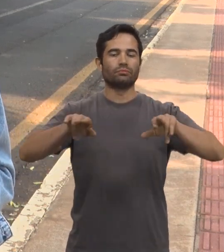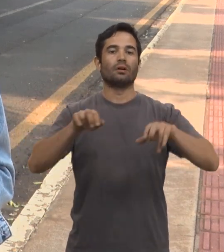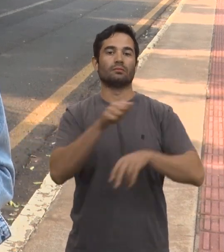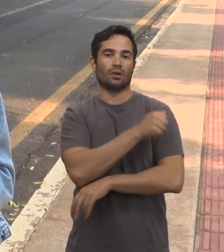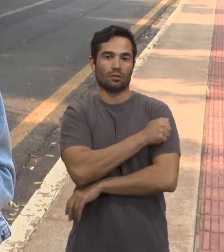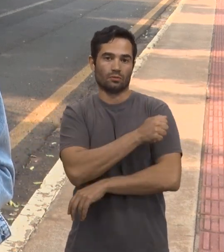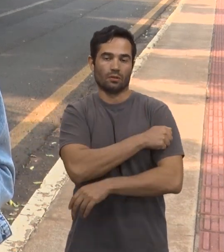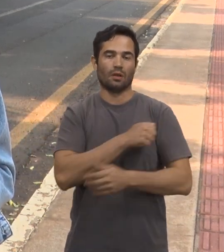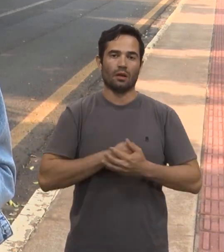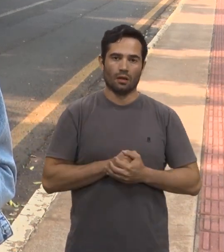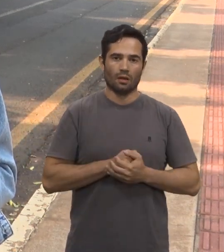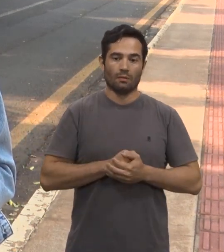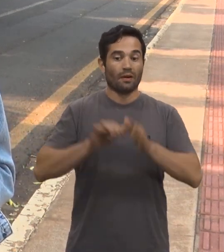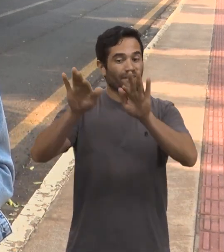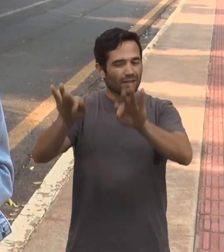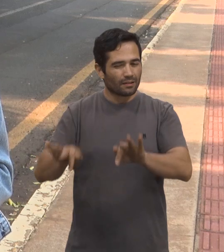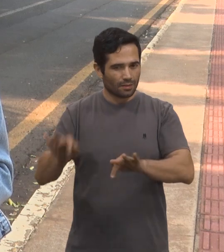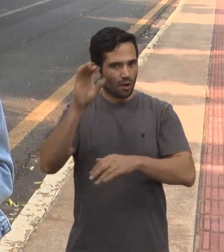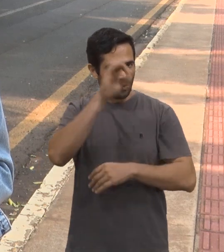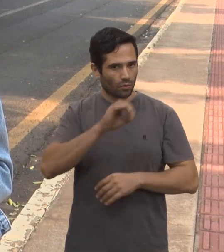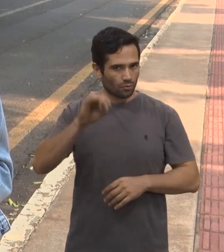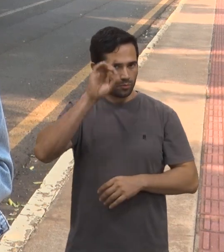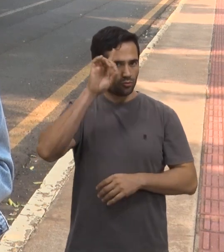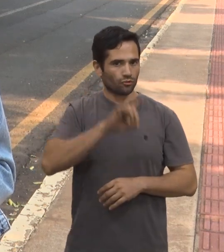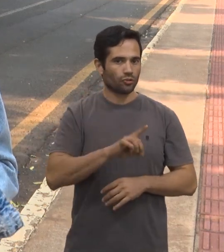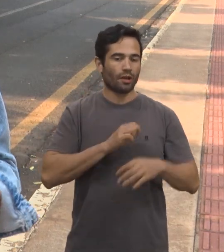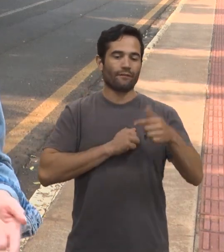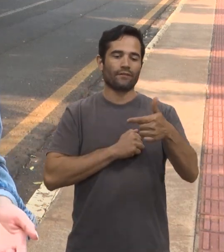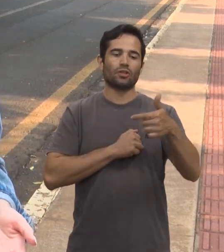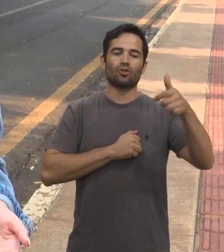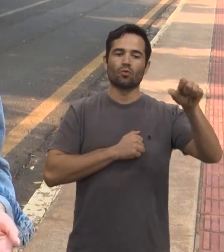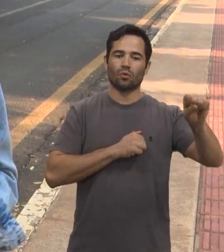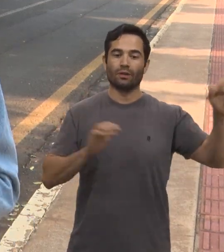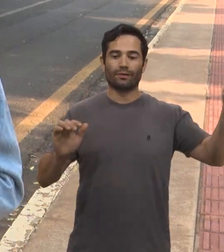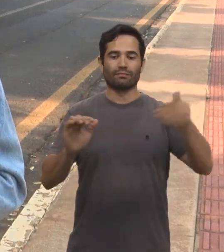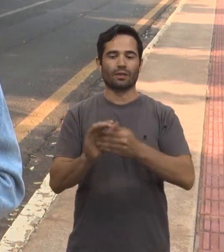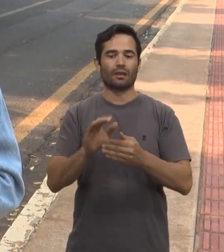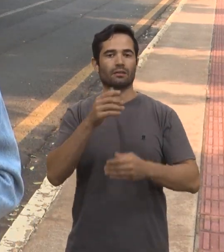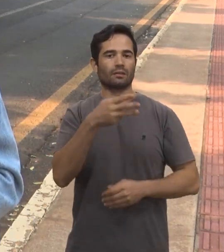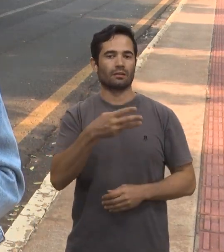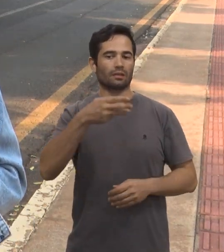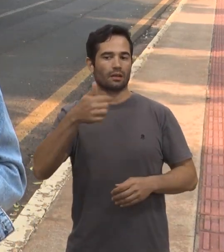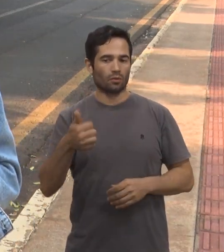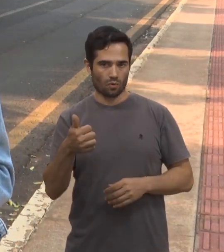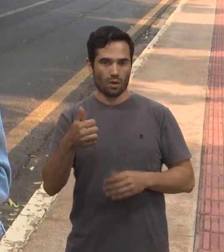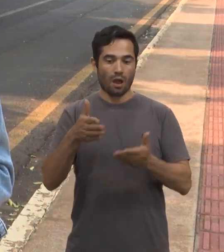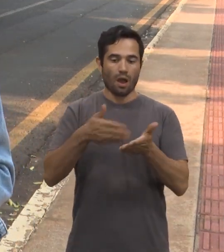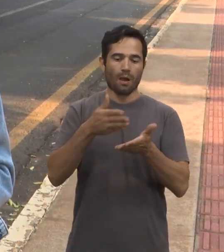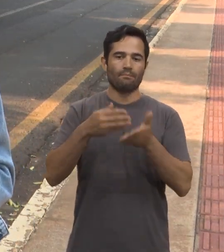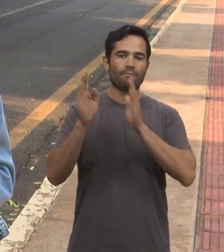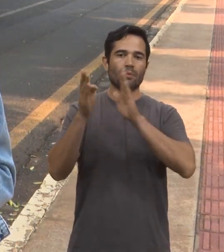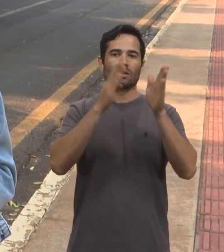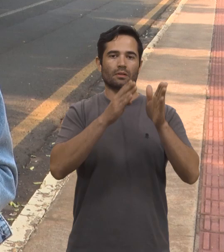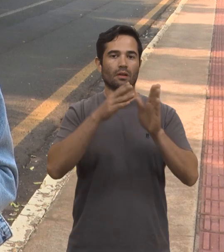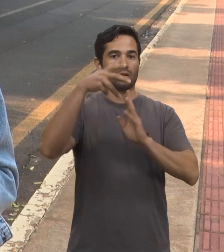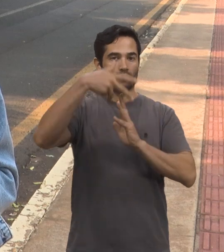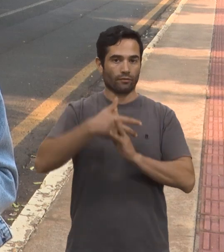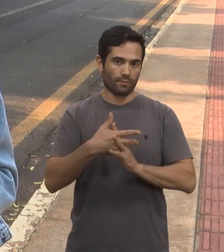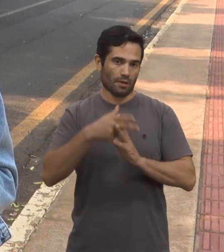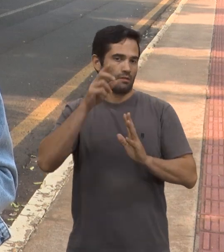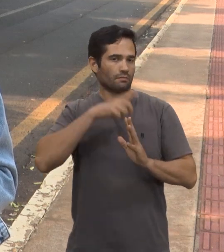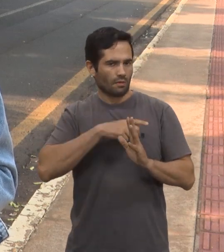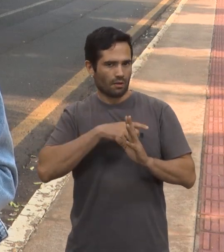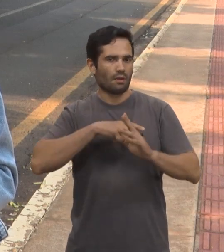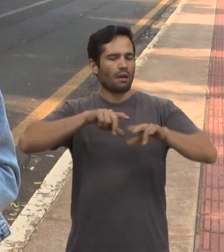estudantis e para encerrar o mês entre os dias 28:31 as bibliotecas da ufms